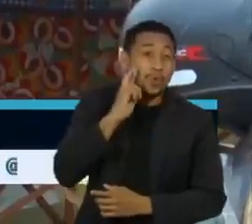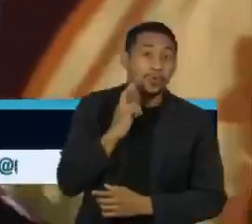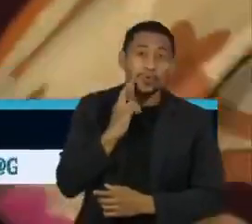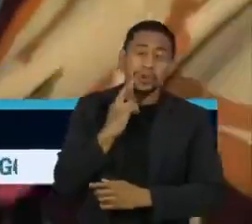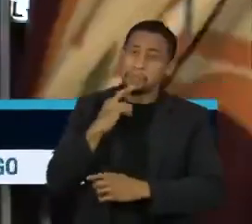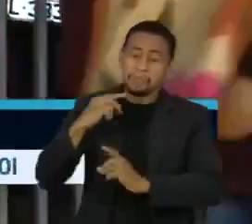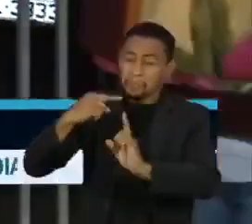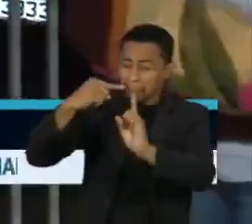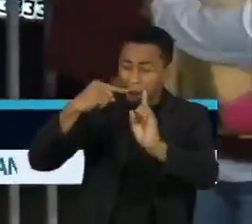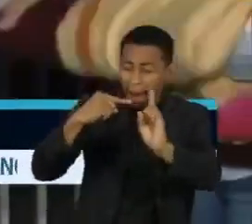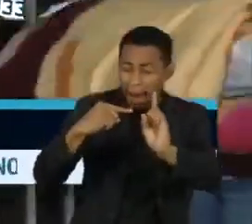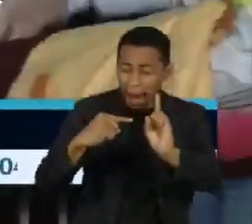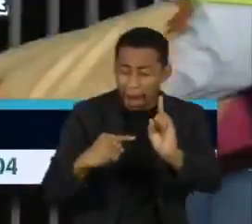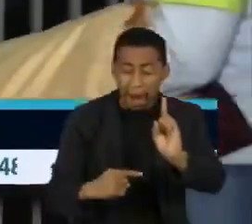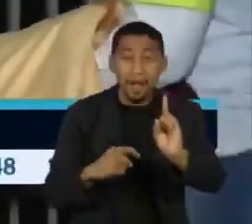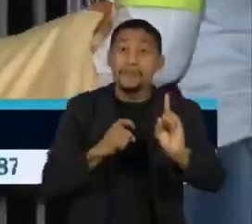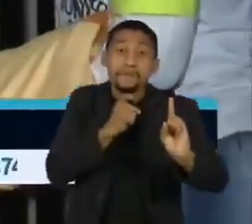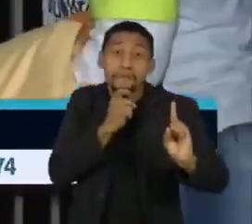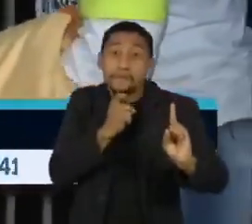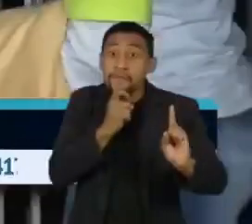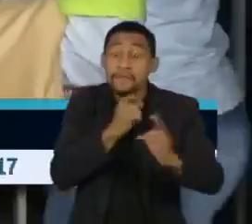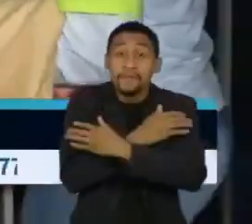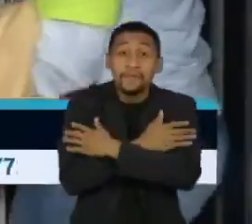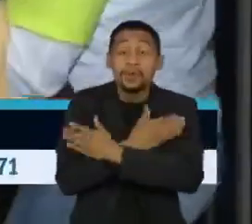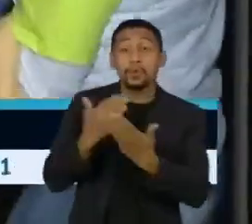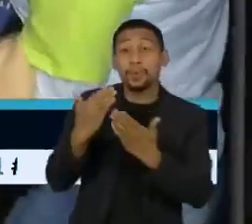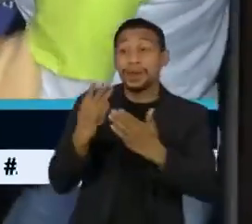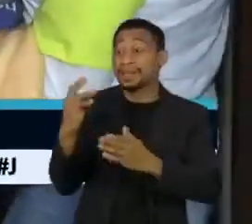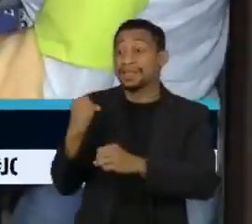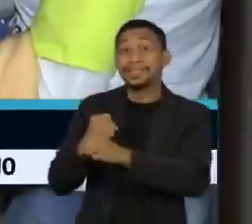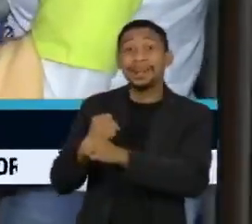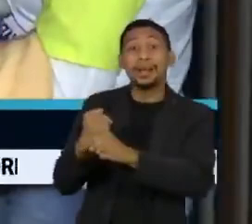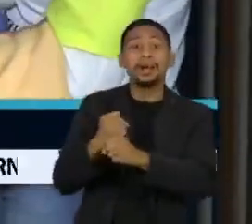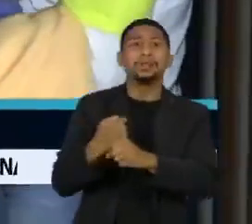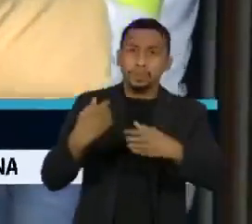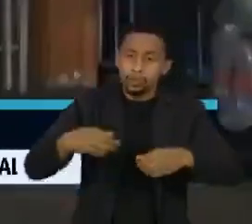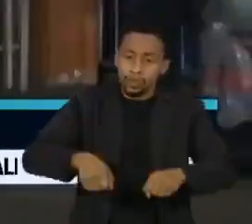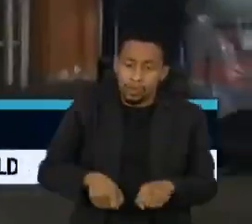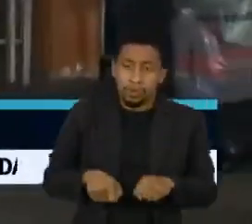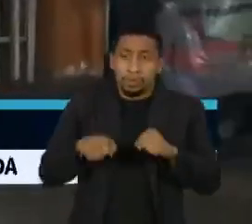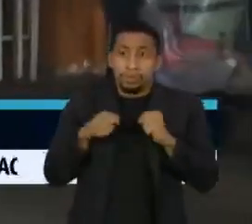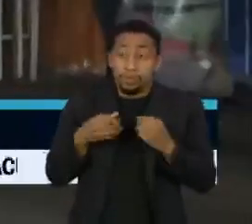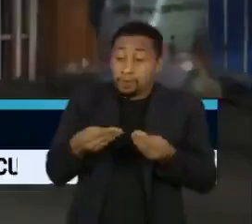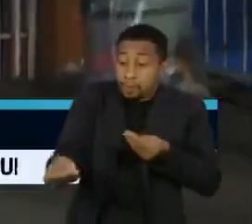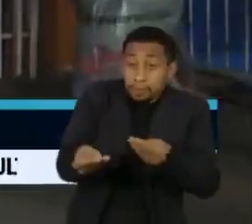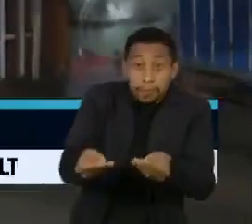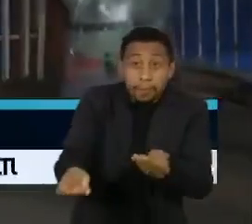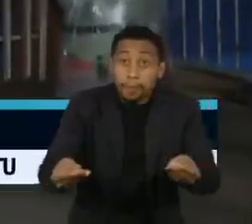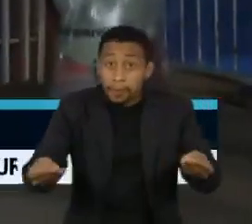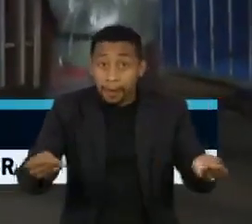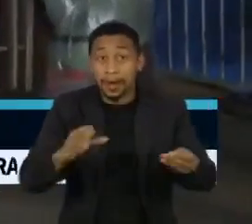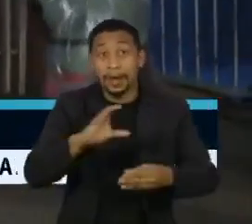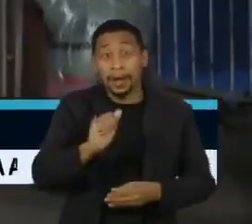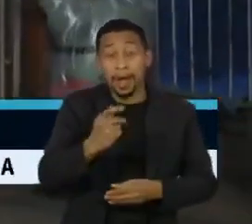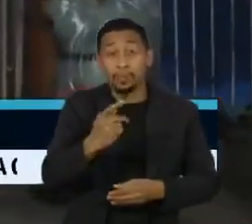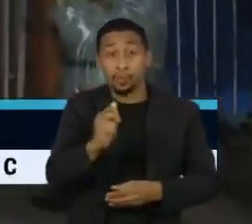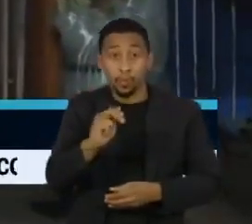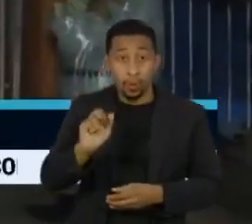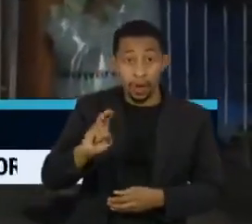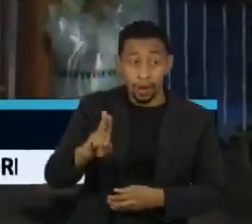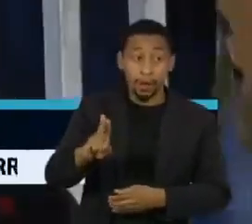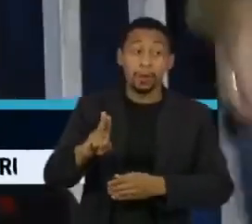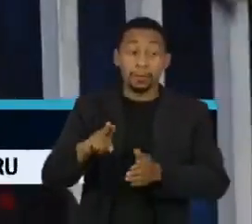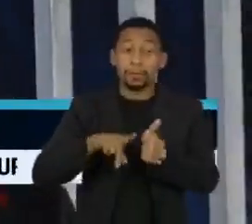30 anos. Pela primeira vez, foi preciso distribuir cobertores aos moradores de rua de Cacoal. Os termômetros